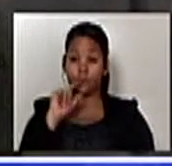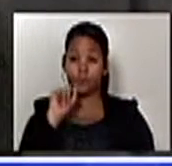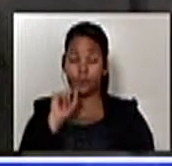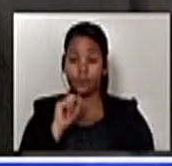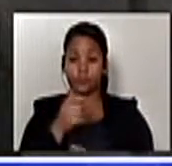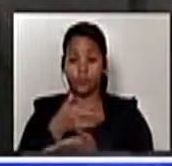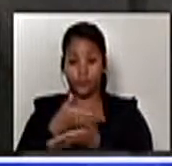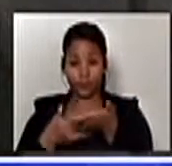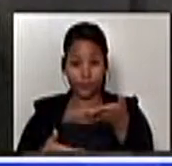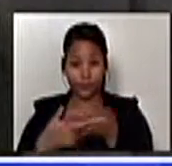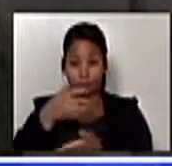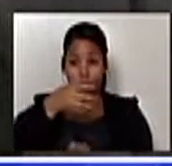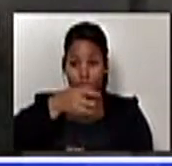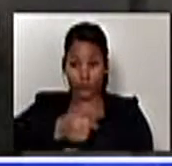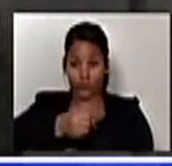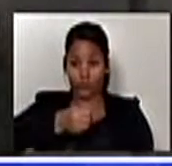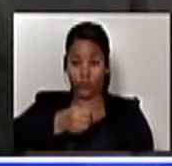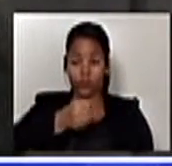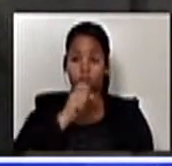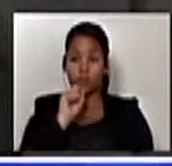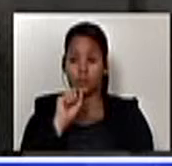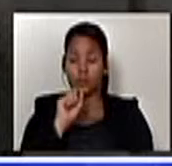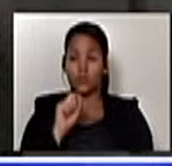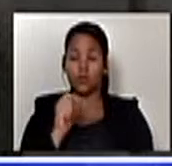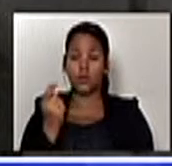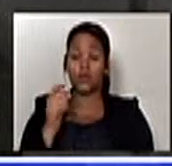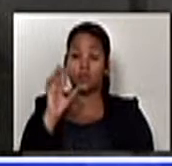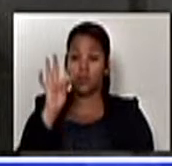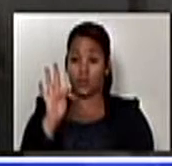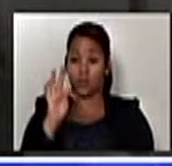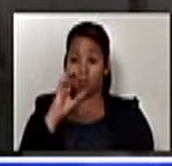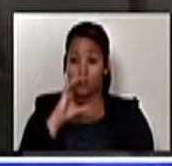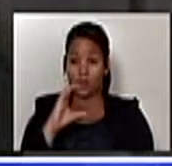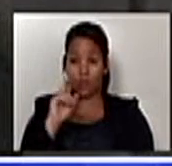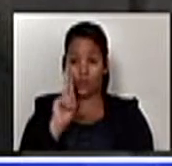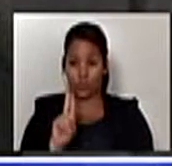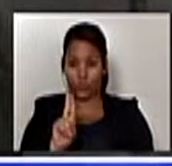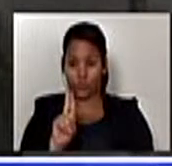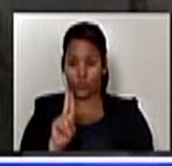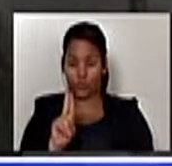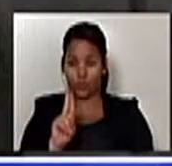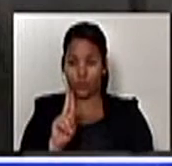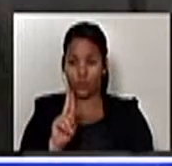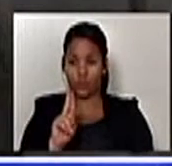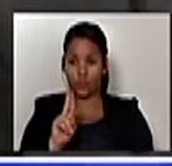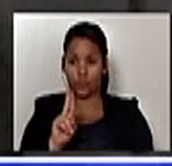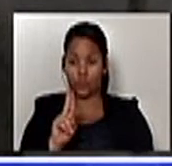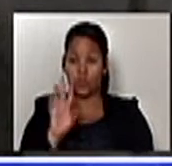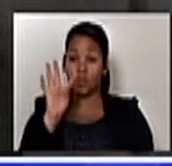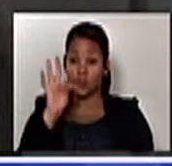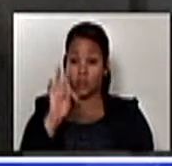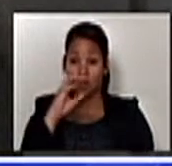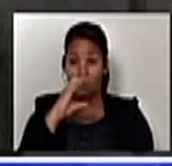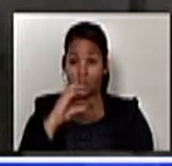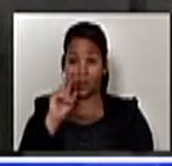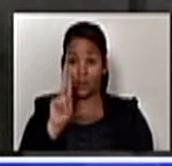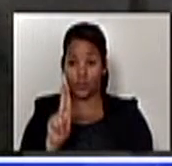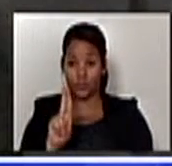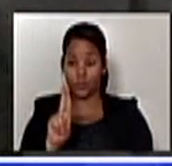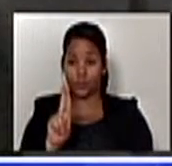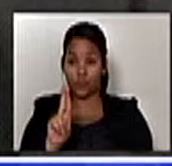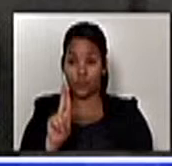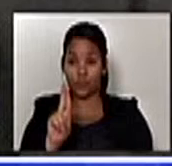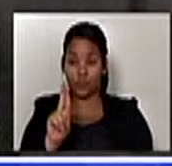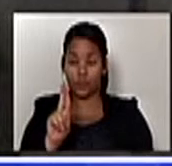sei se o senhor tem ciência, o TCU não autorizou a renovação